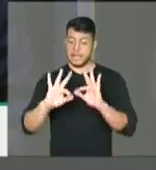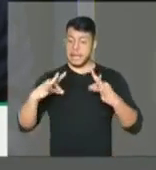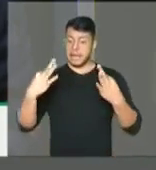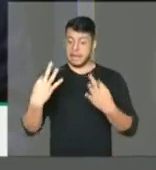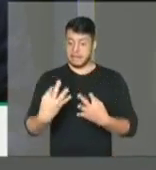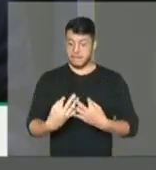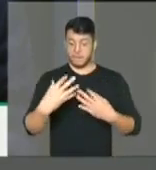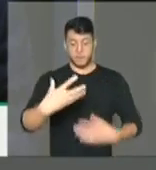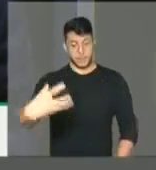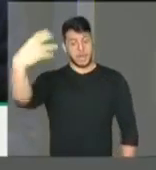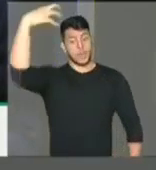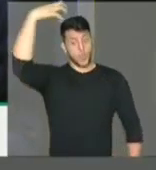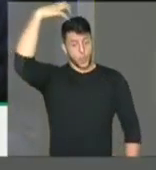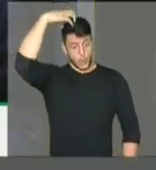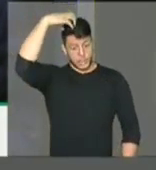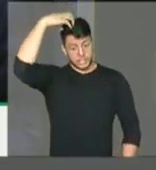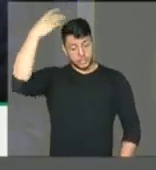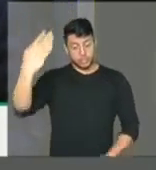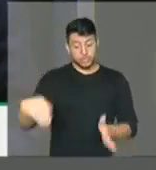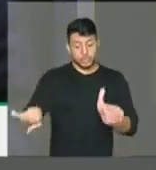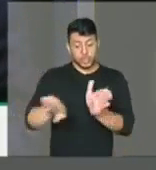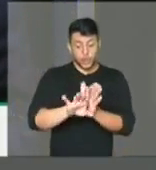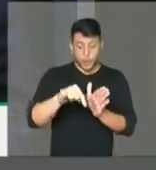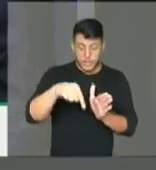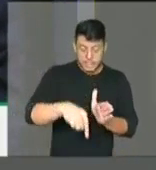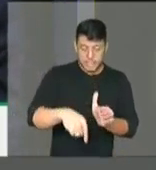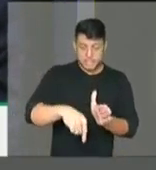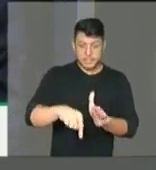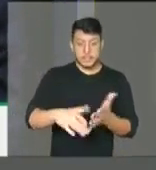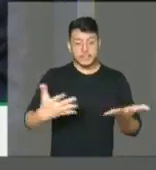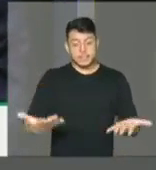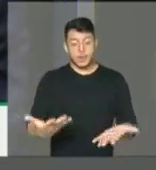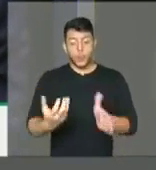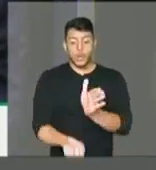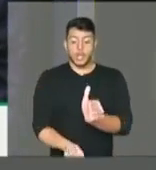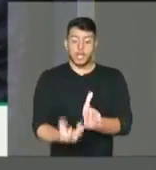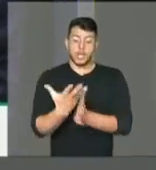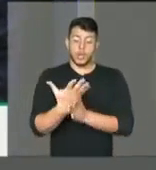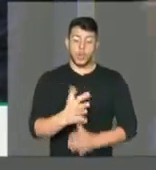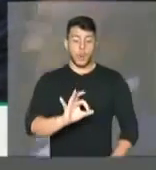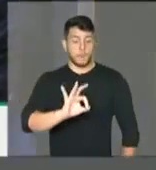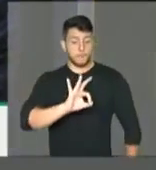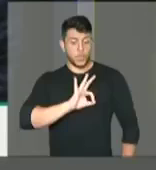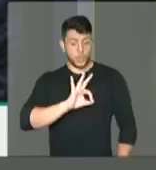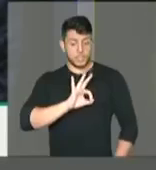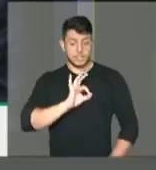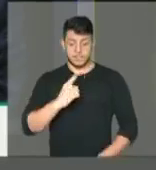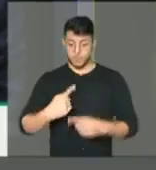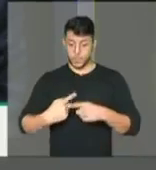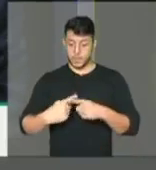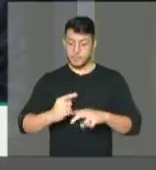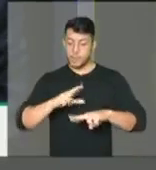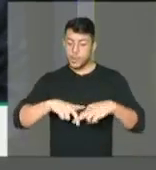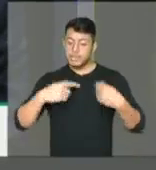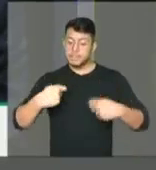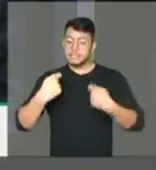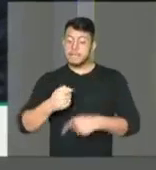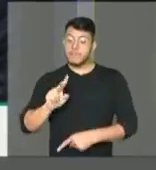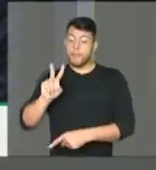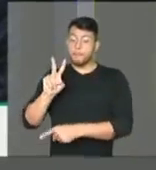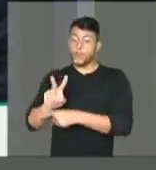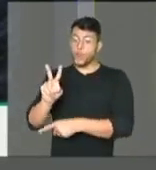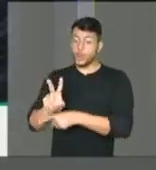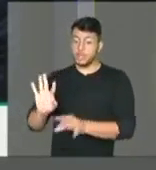8 criarem tendência das polícias para proteger a família real dos negros libertos e dos escravos